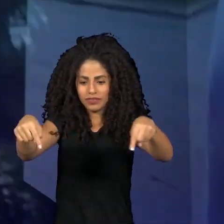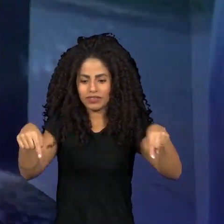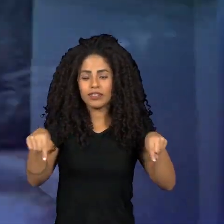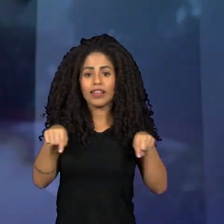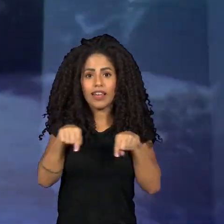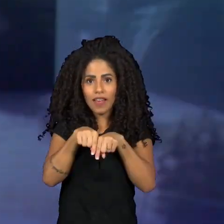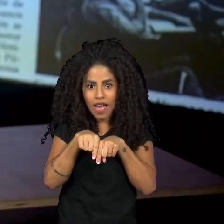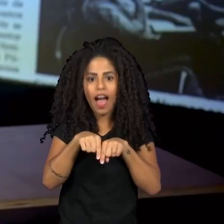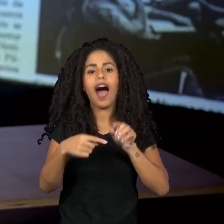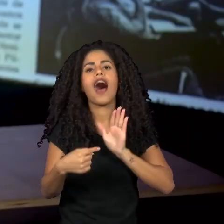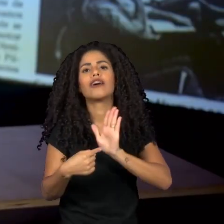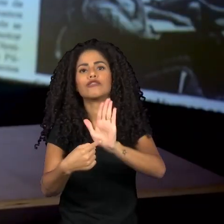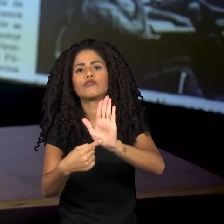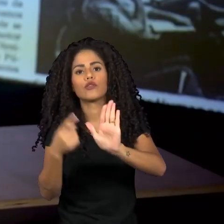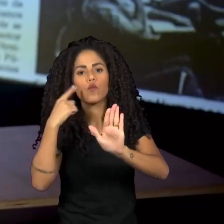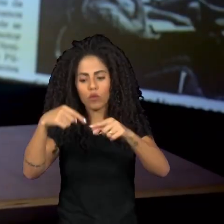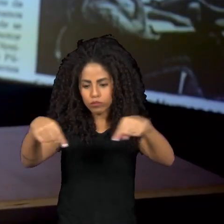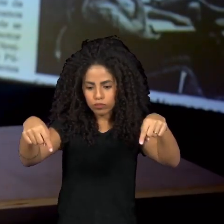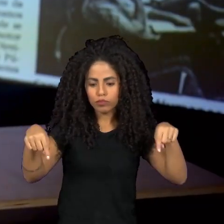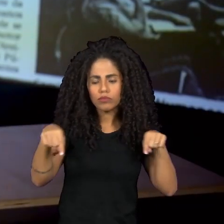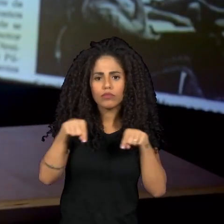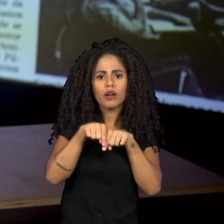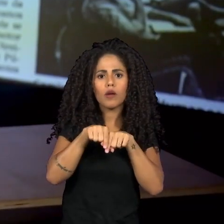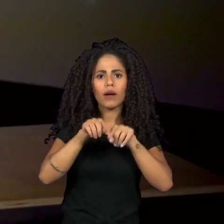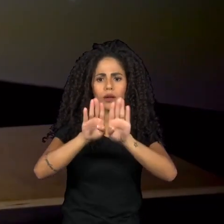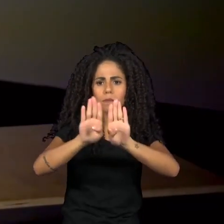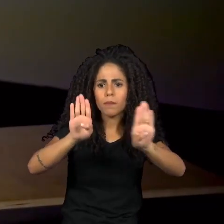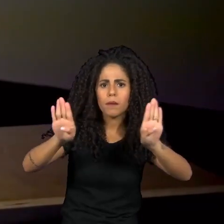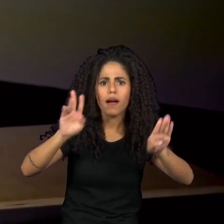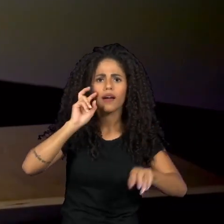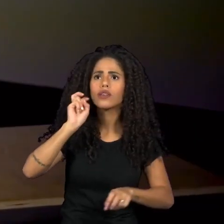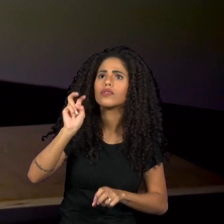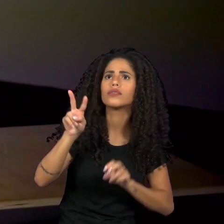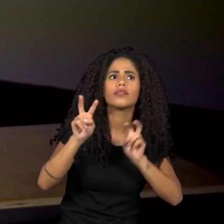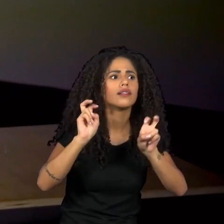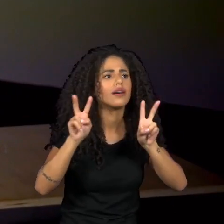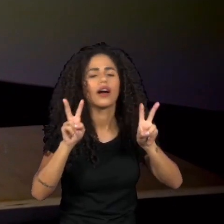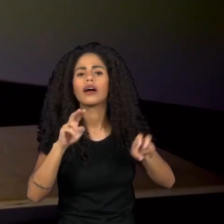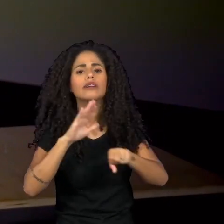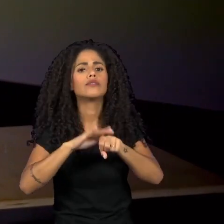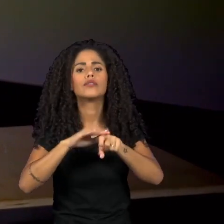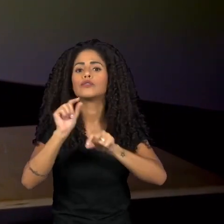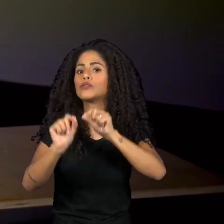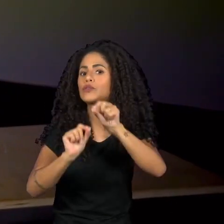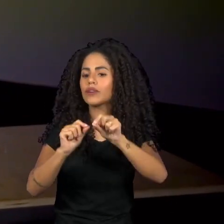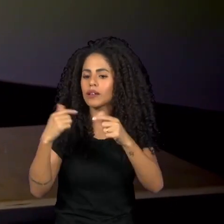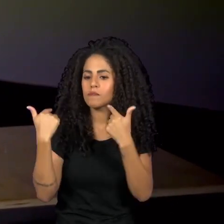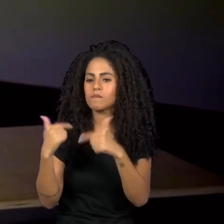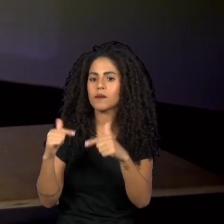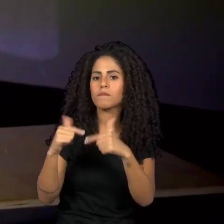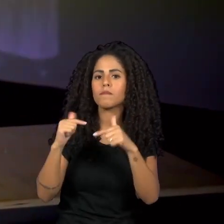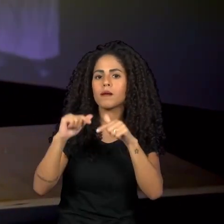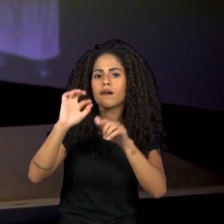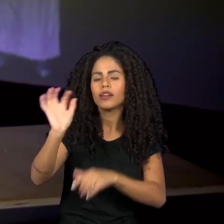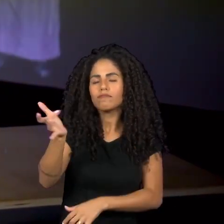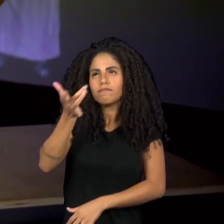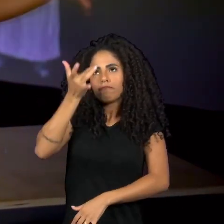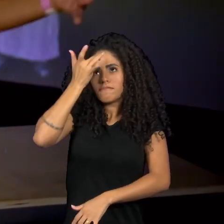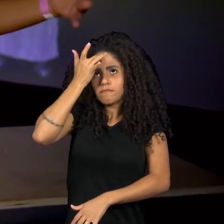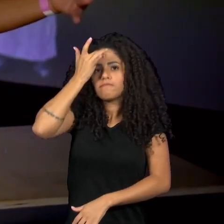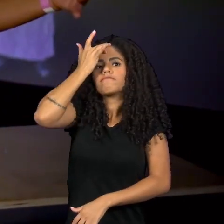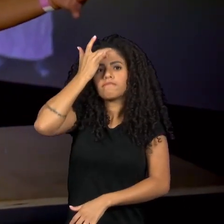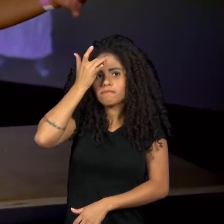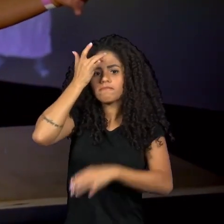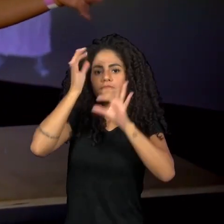3 de Fevereiro. É uma sala imersiva em que a gente está fazendo um trabalho de uma memória da